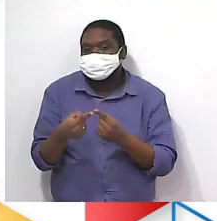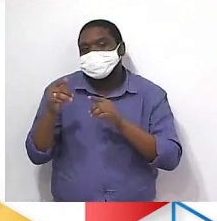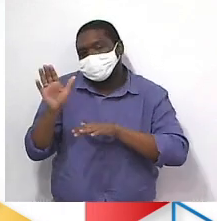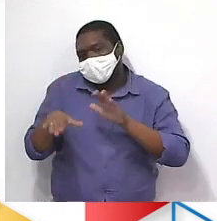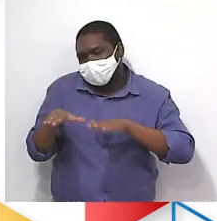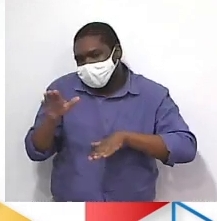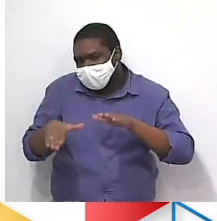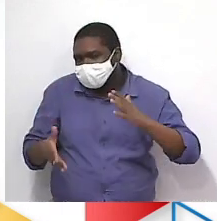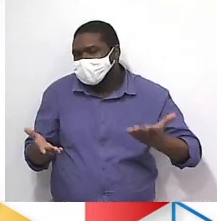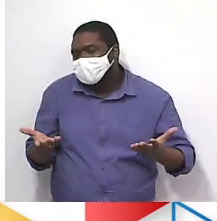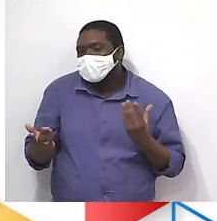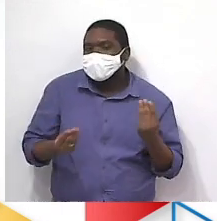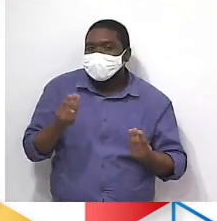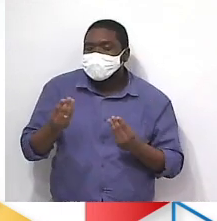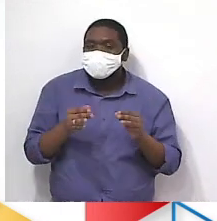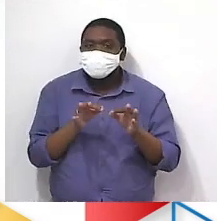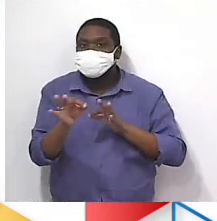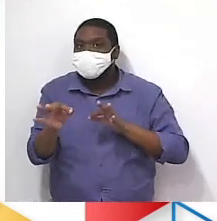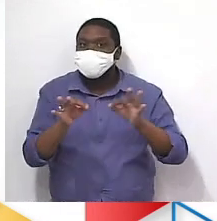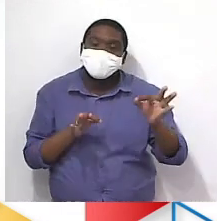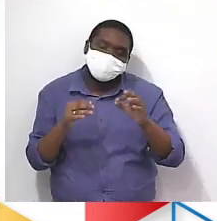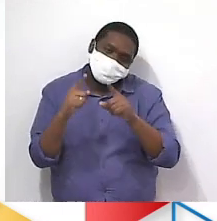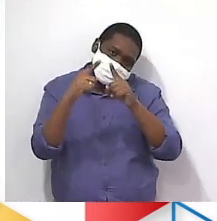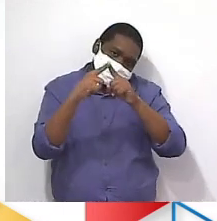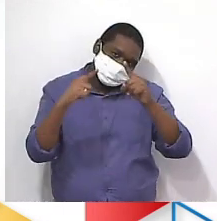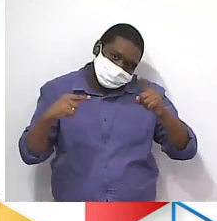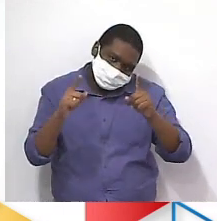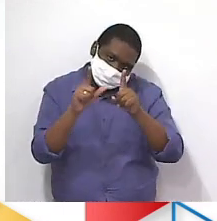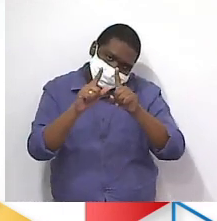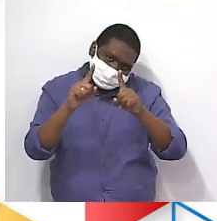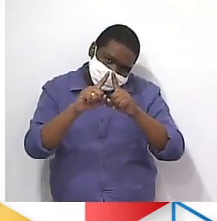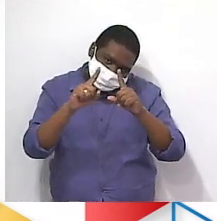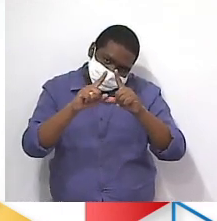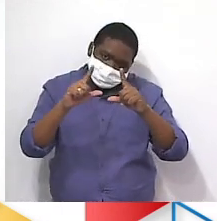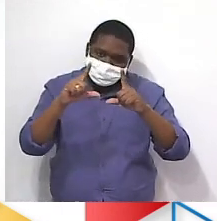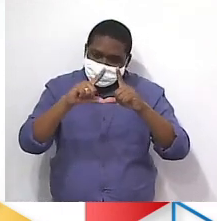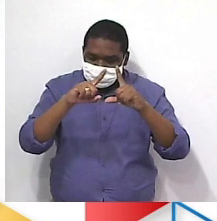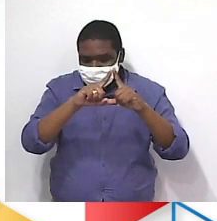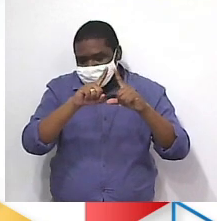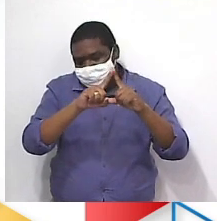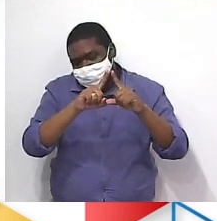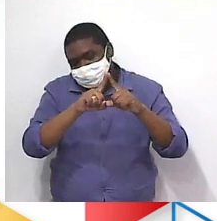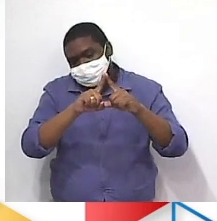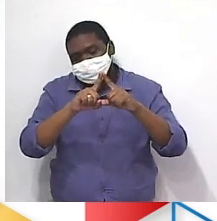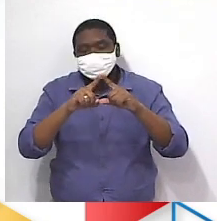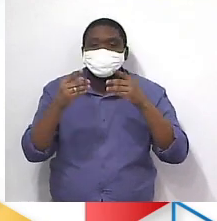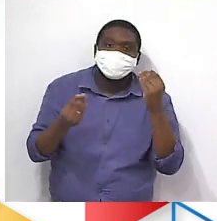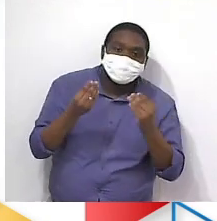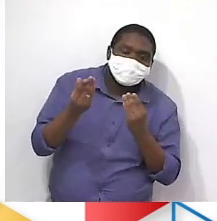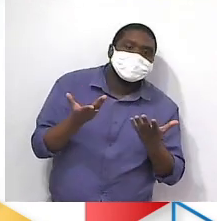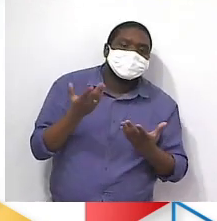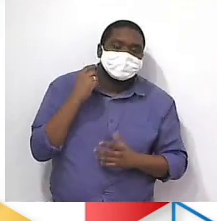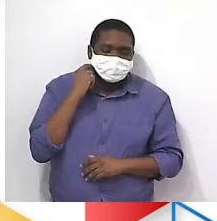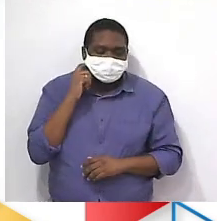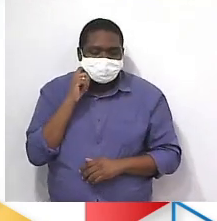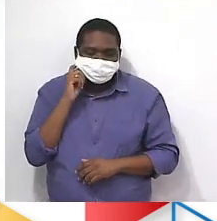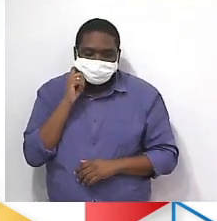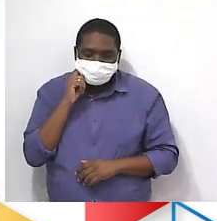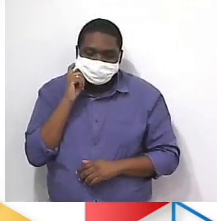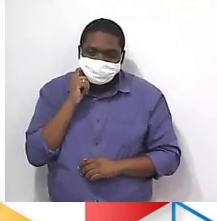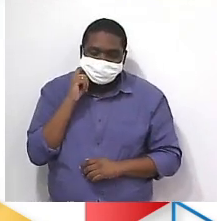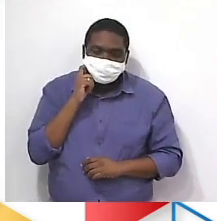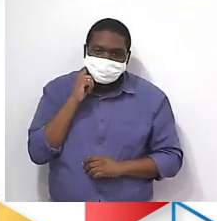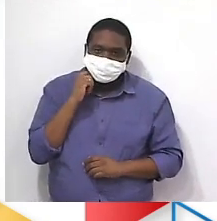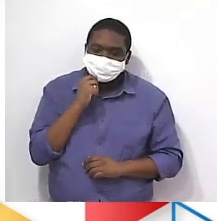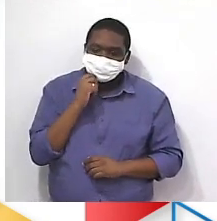também do tamanho da vareta, tá bom? Se liga aí, ok? E a forma, claro, que ele distribuir essas varetas, se a maior